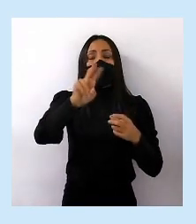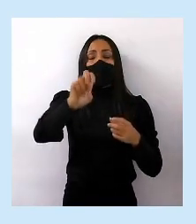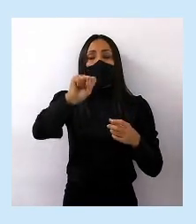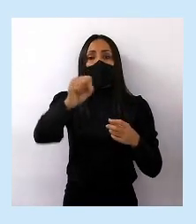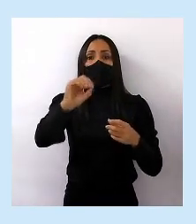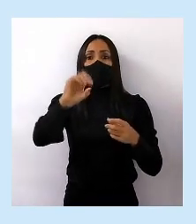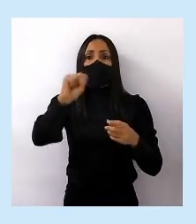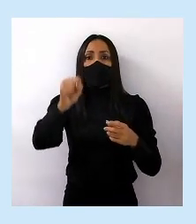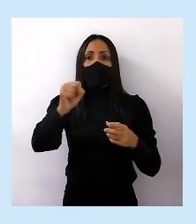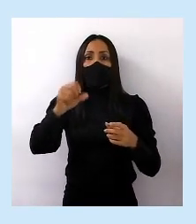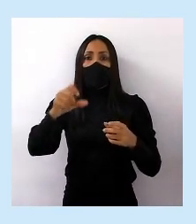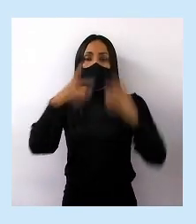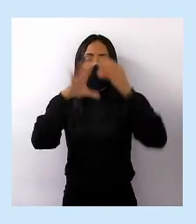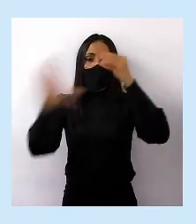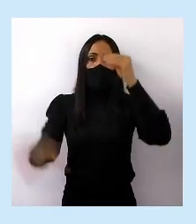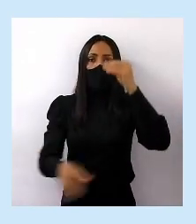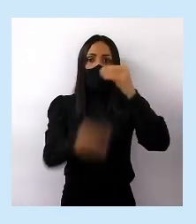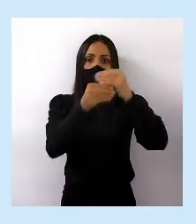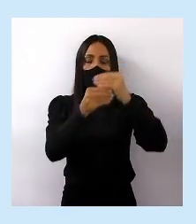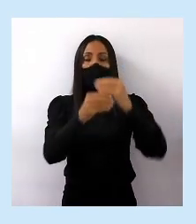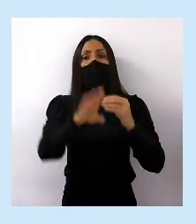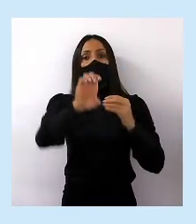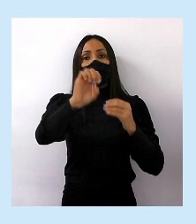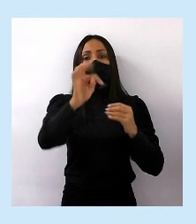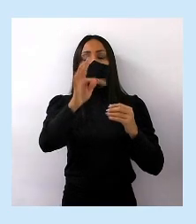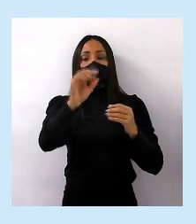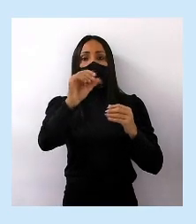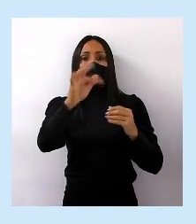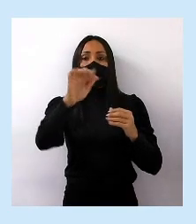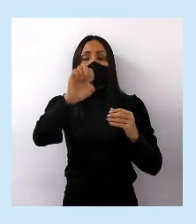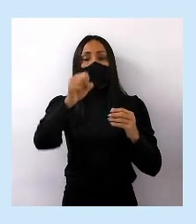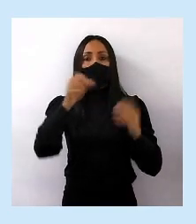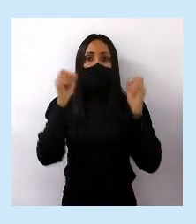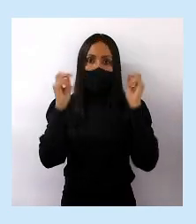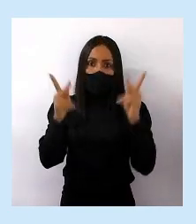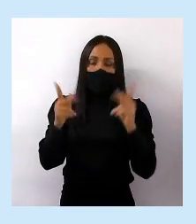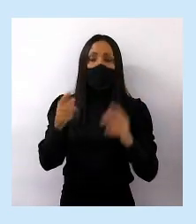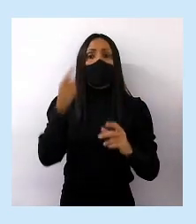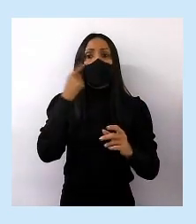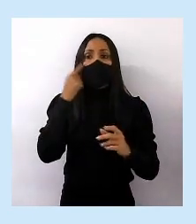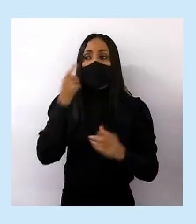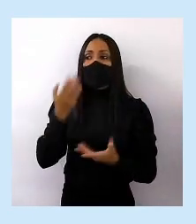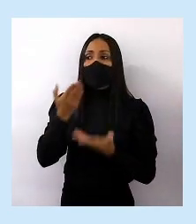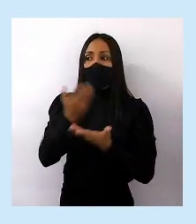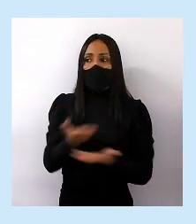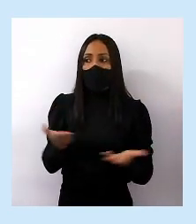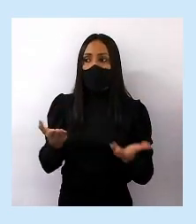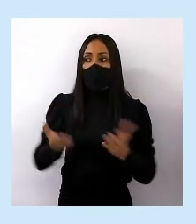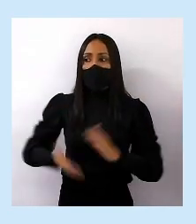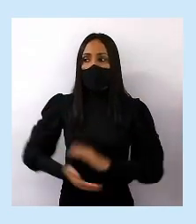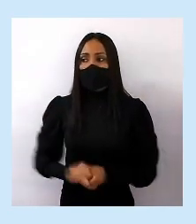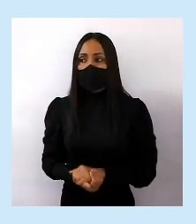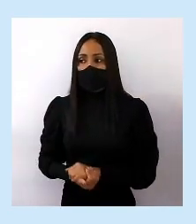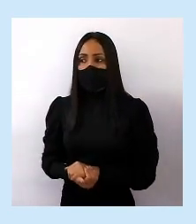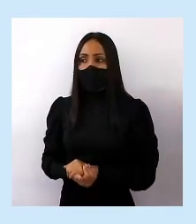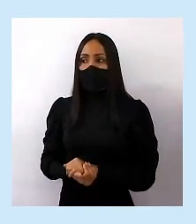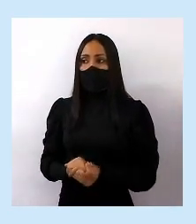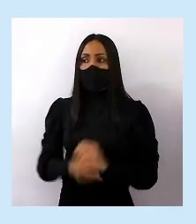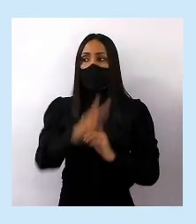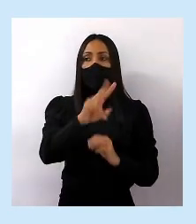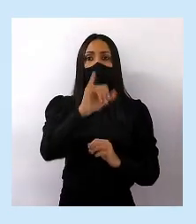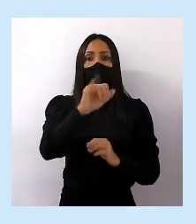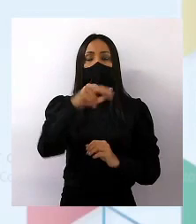de versos formam estrofes, ok? Agora, observem bem esse poema aqui, ó, de